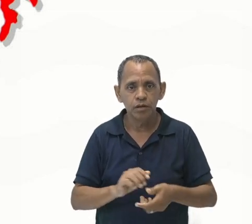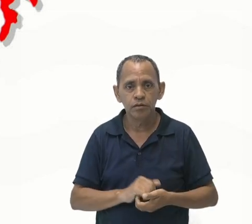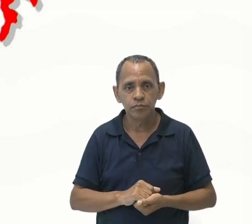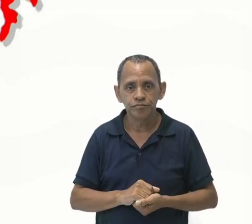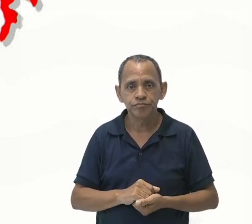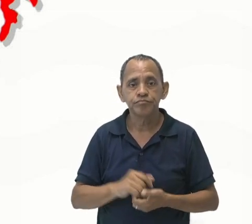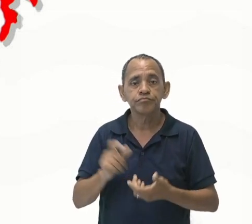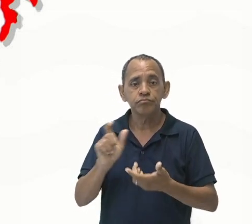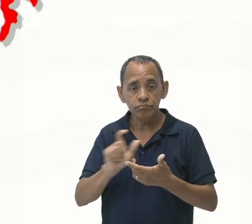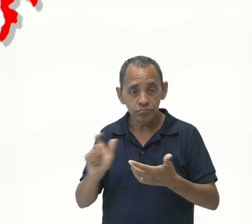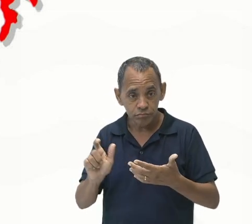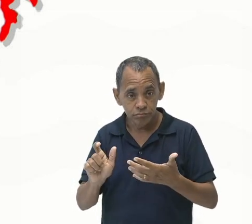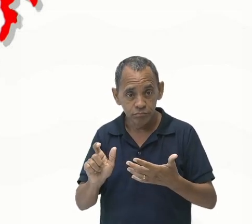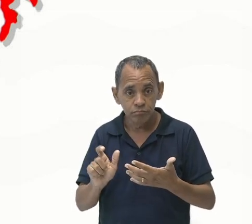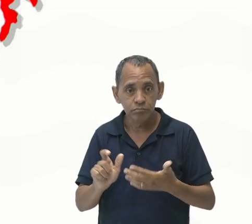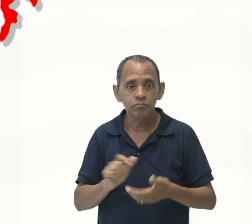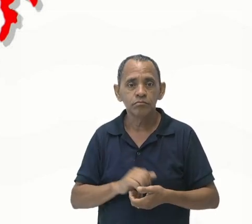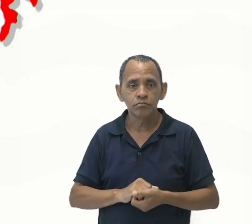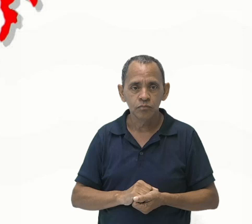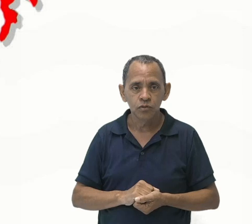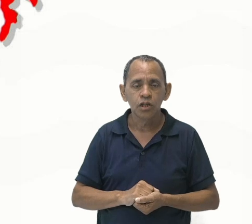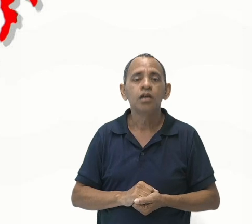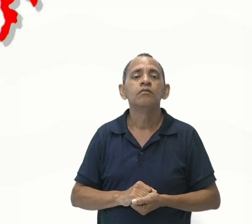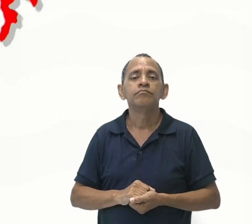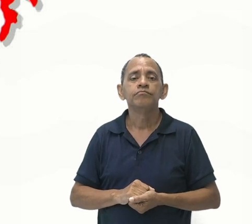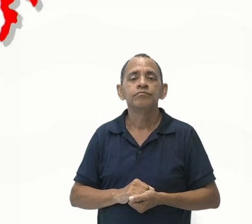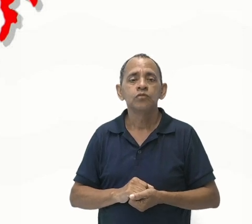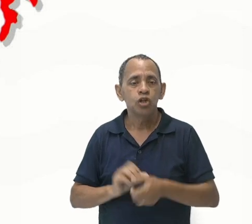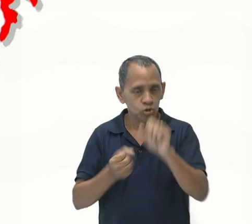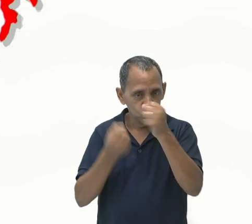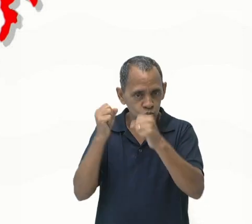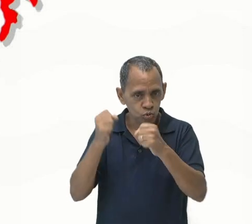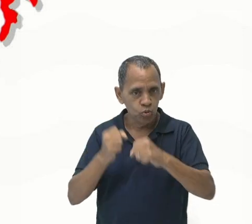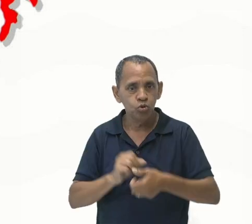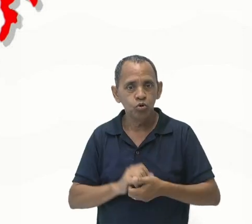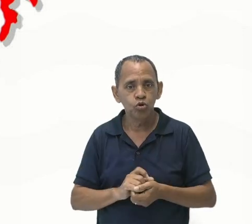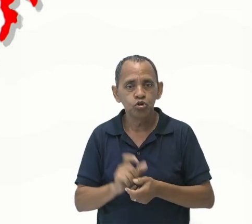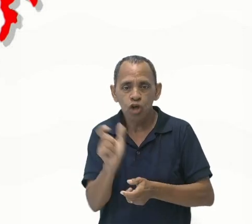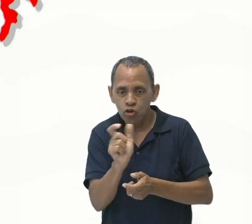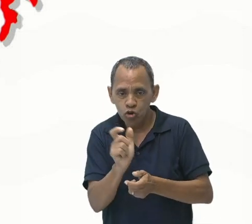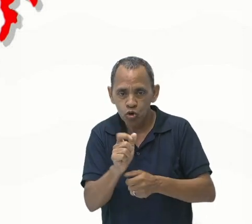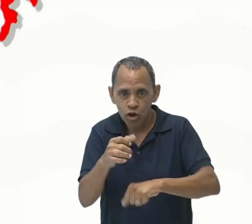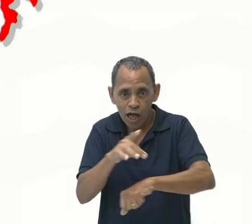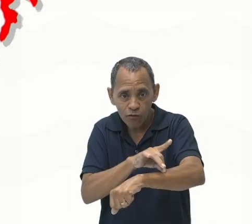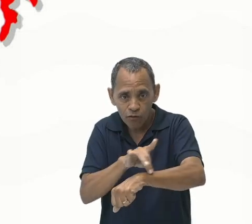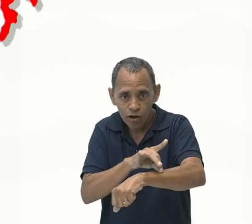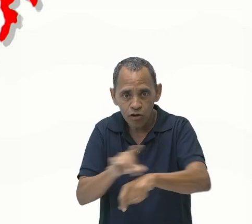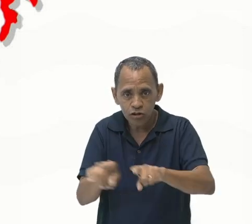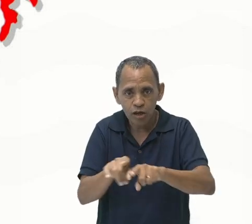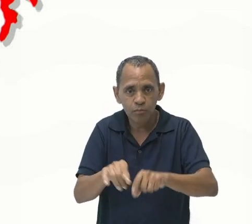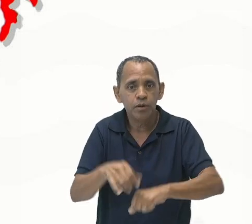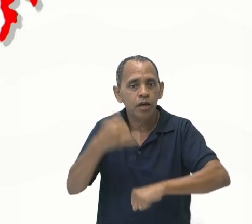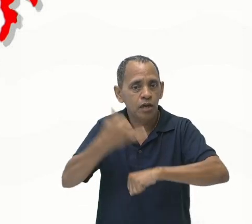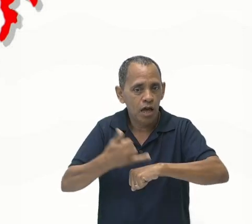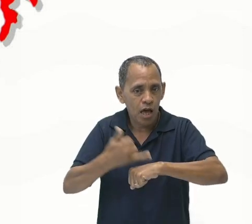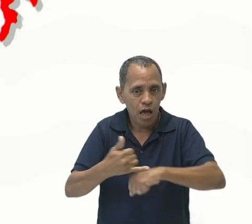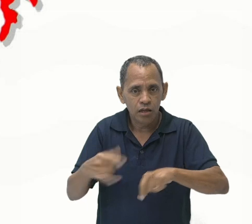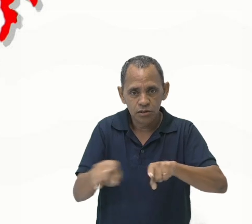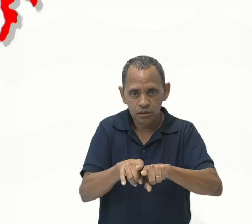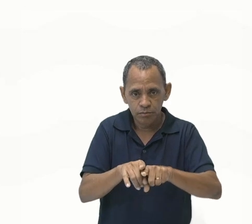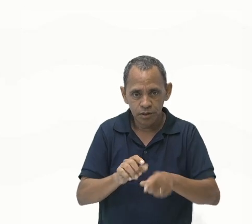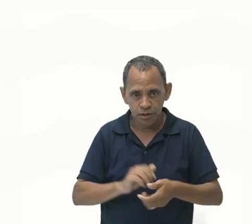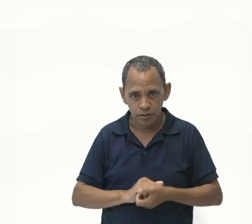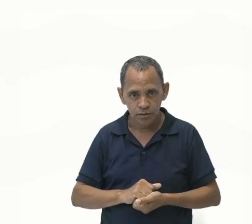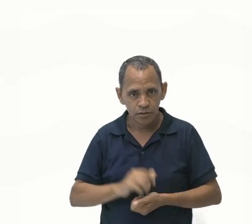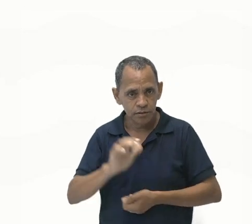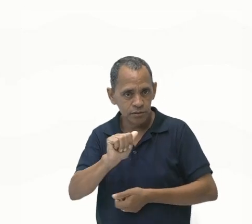certo? A CECA ela tinha como objetivo ali a integração das indústrias do carvão e do aço dos países